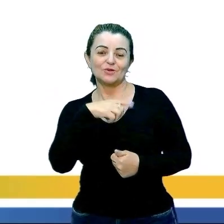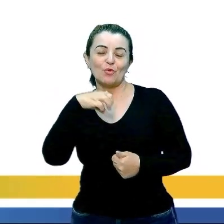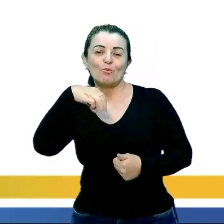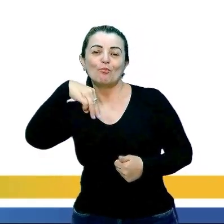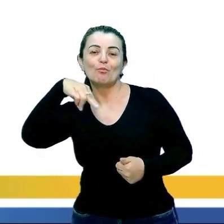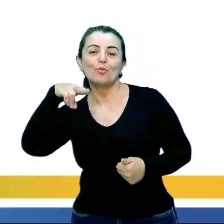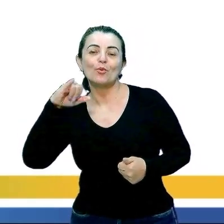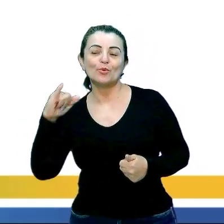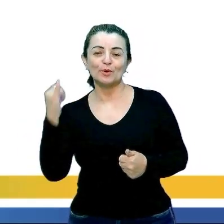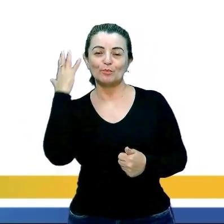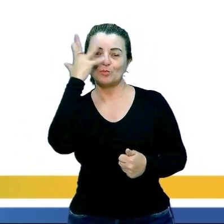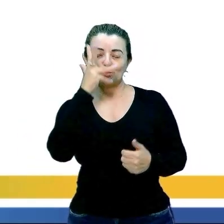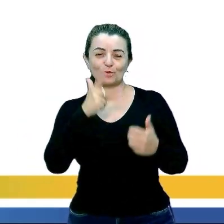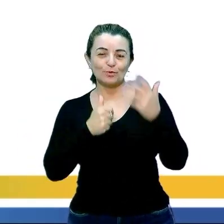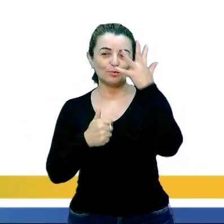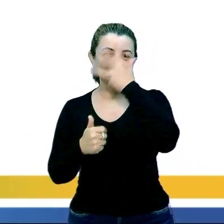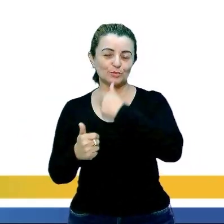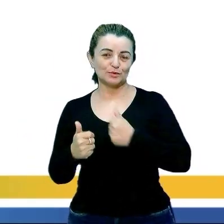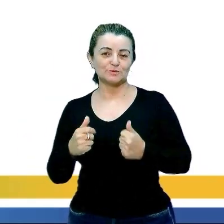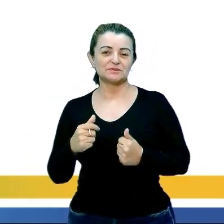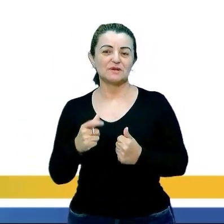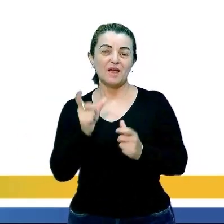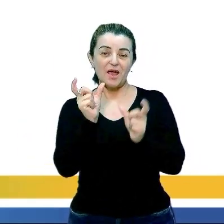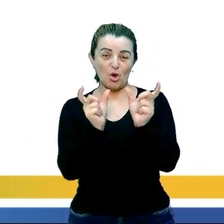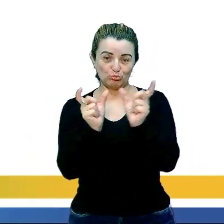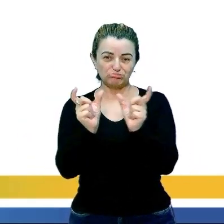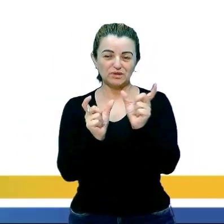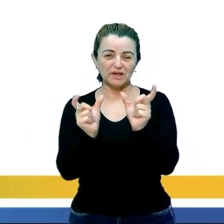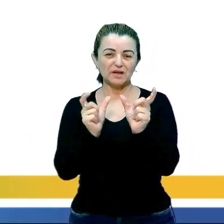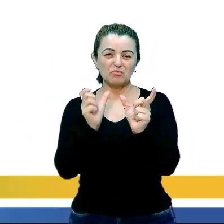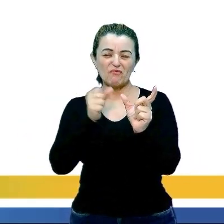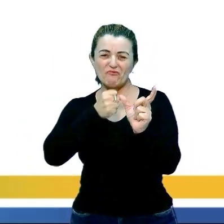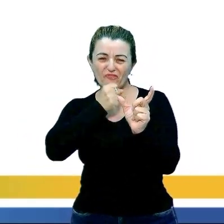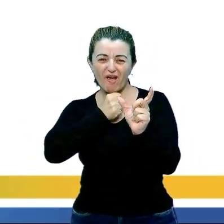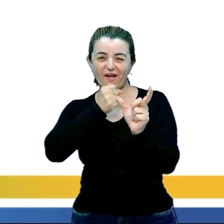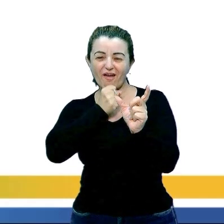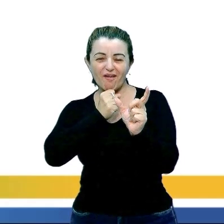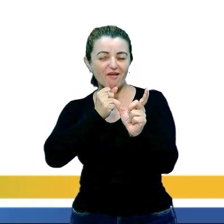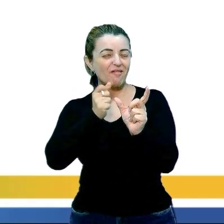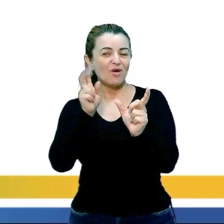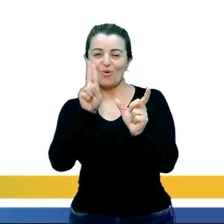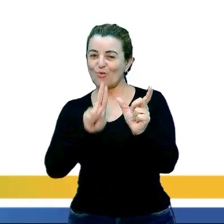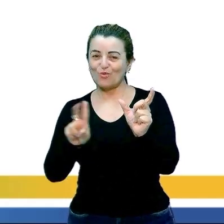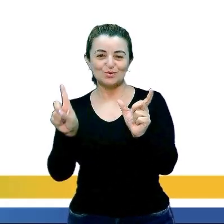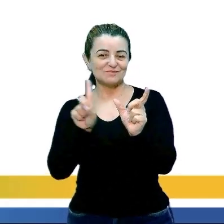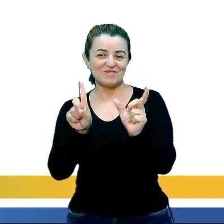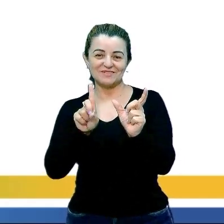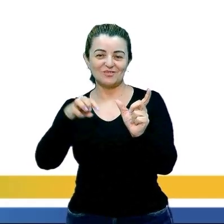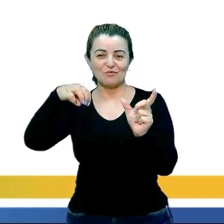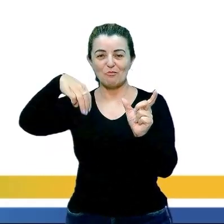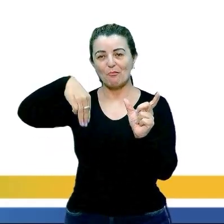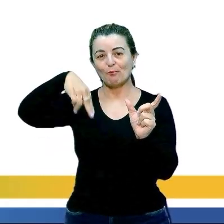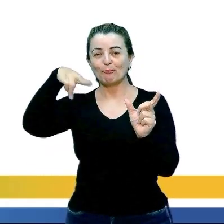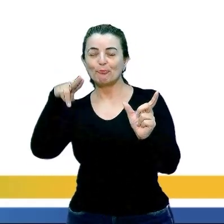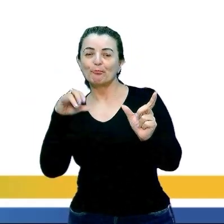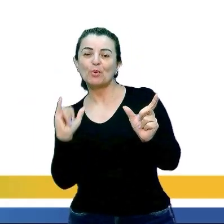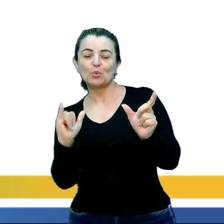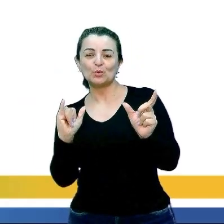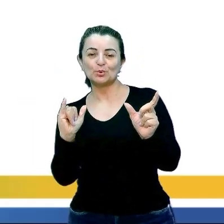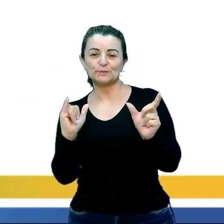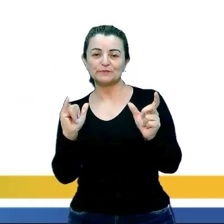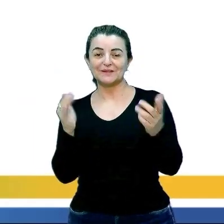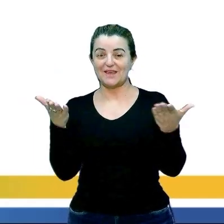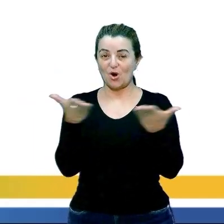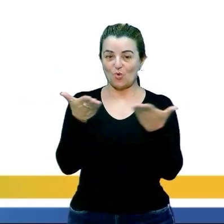muito vistosas, que é um termo arcaico que não é mais utilizado, principalmente esse muito, que agora nós